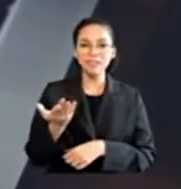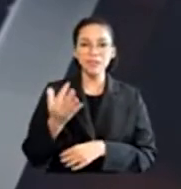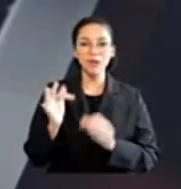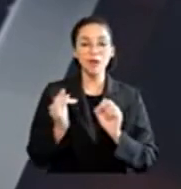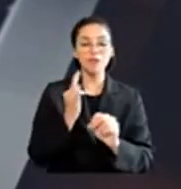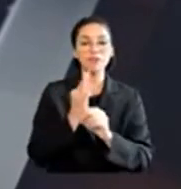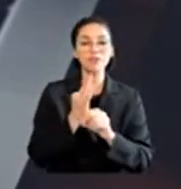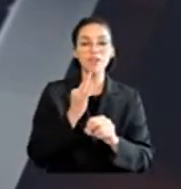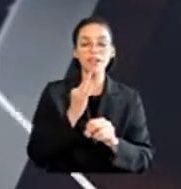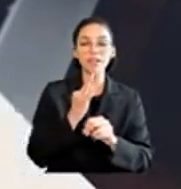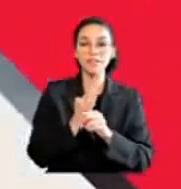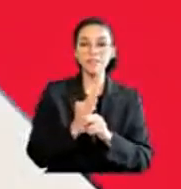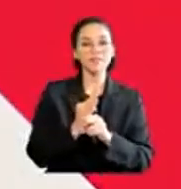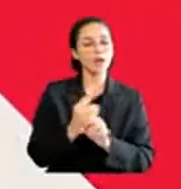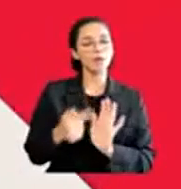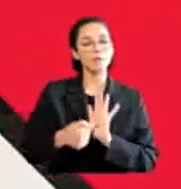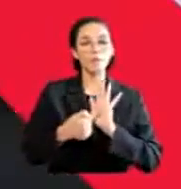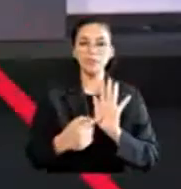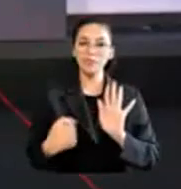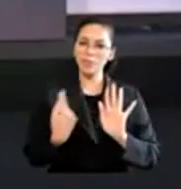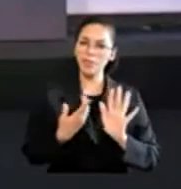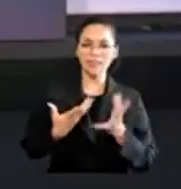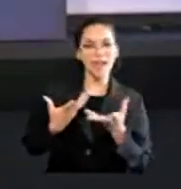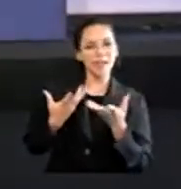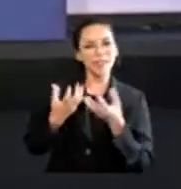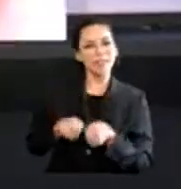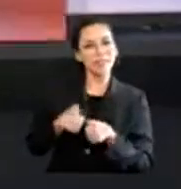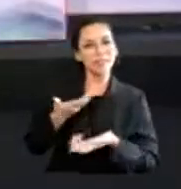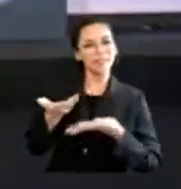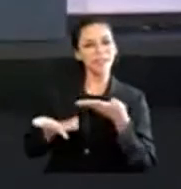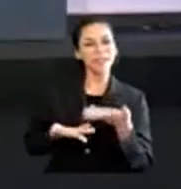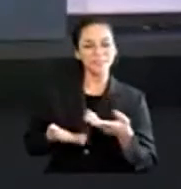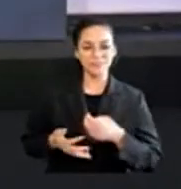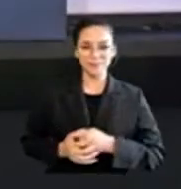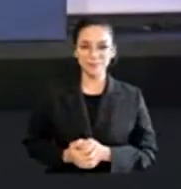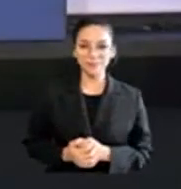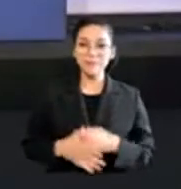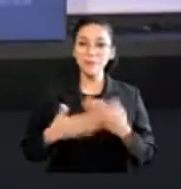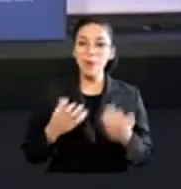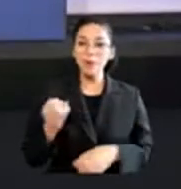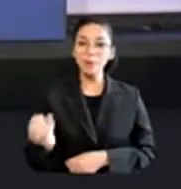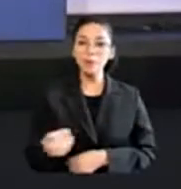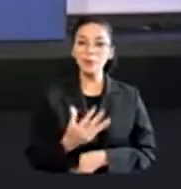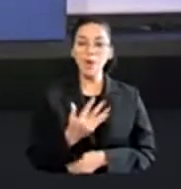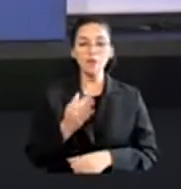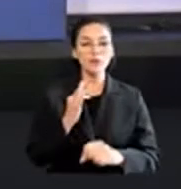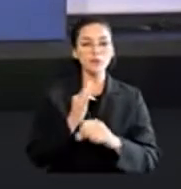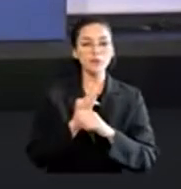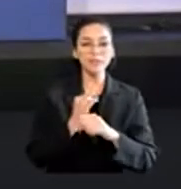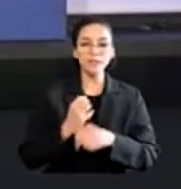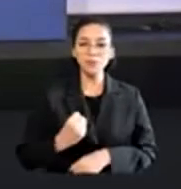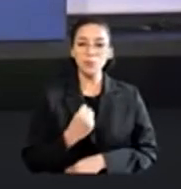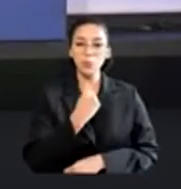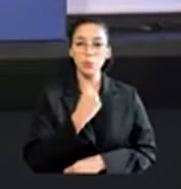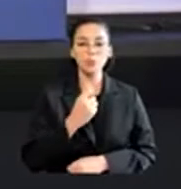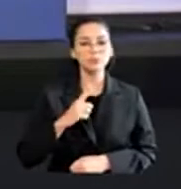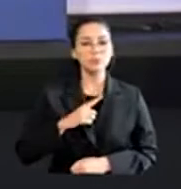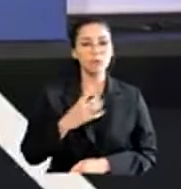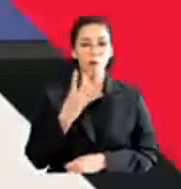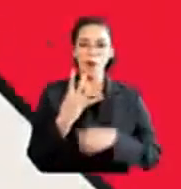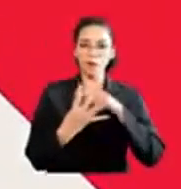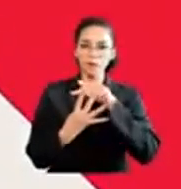estamos atendendo a essa tendência. O novo Fiat Scudo chega ao mercado sustentado por quatro pilares que